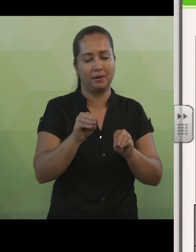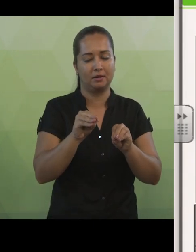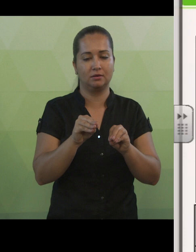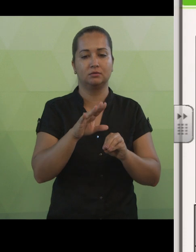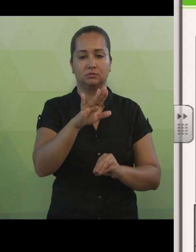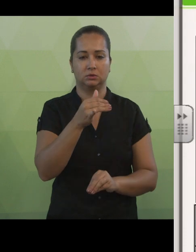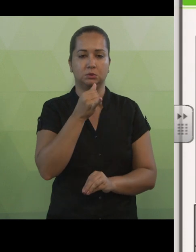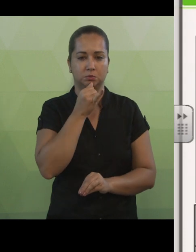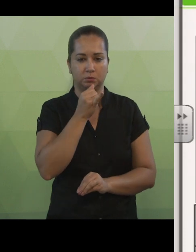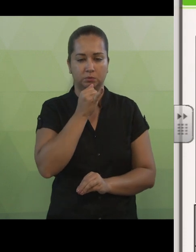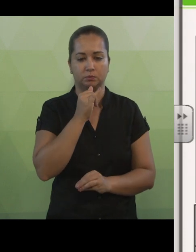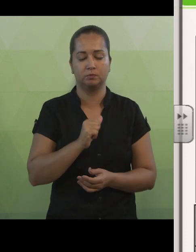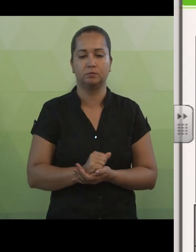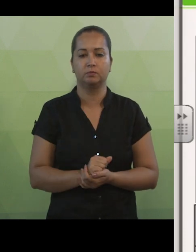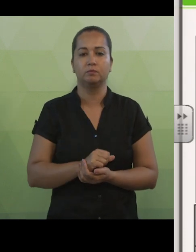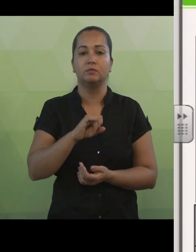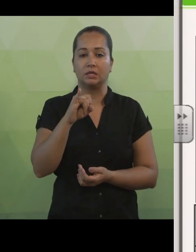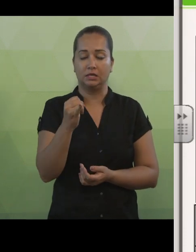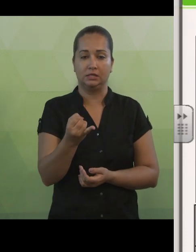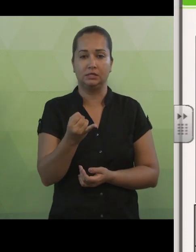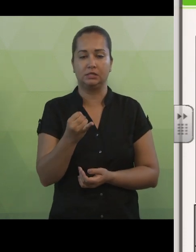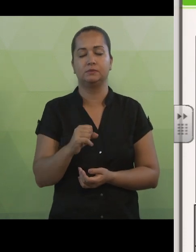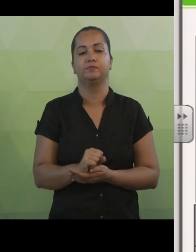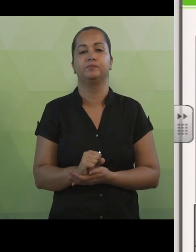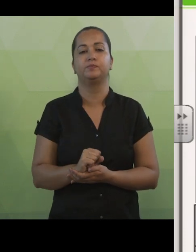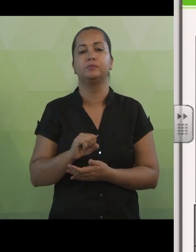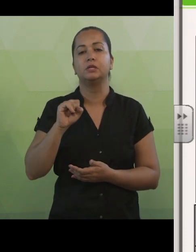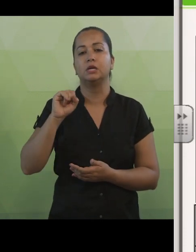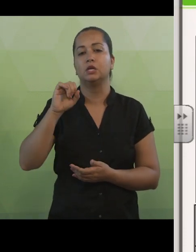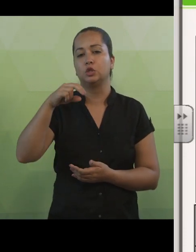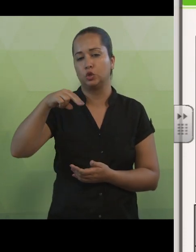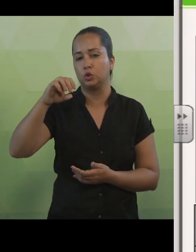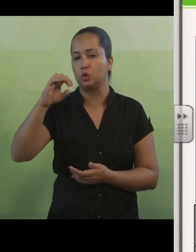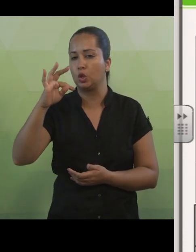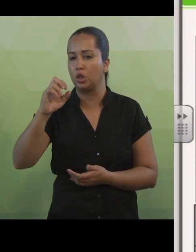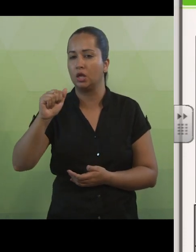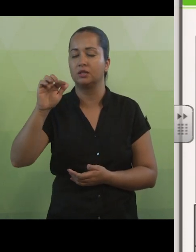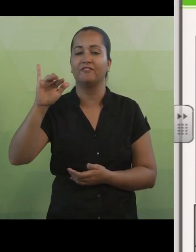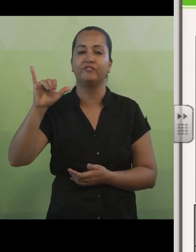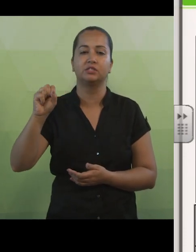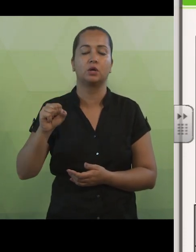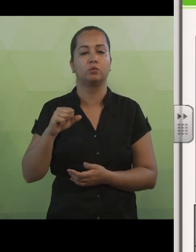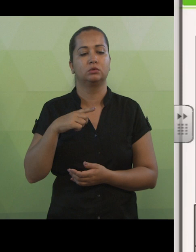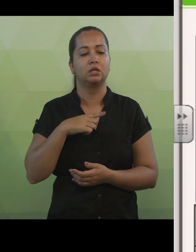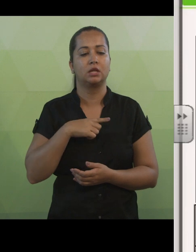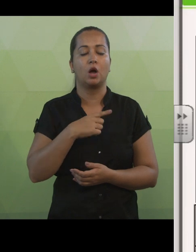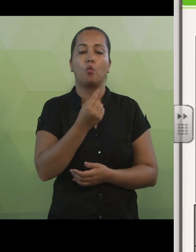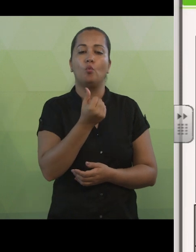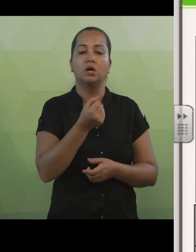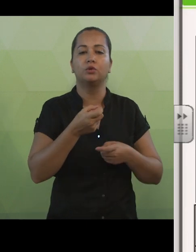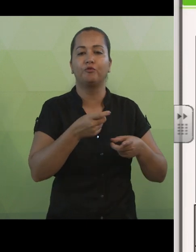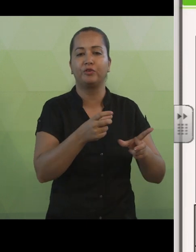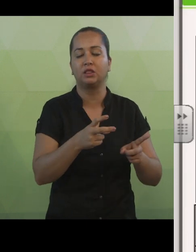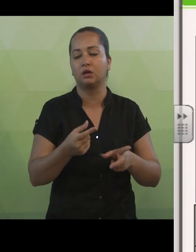Por exemplo, se essa tabela item NF, item nota fiscal, possui os campos valor da venda e valor desconto, uma